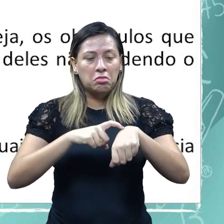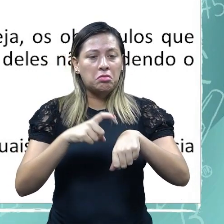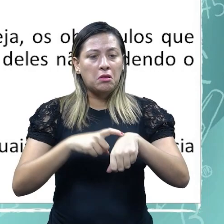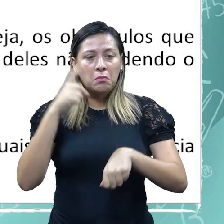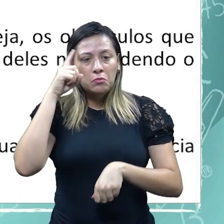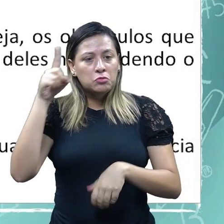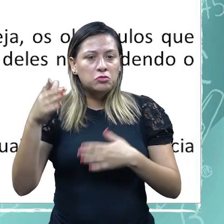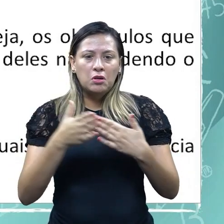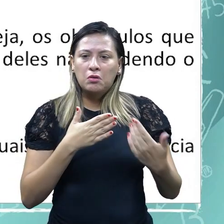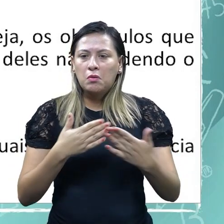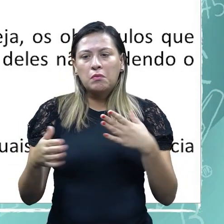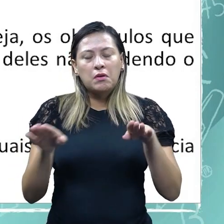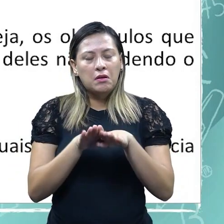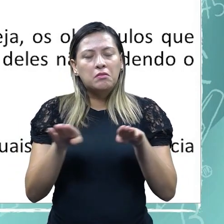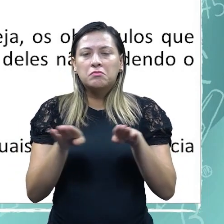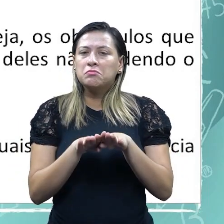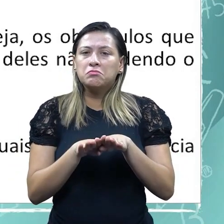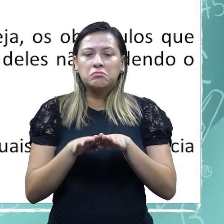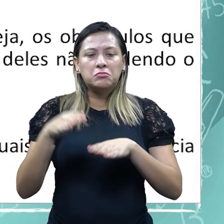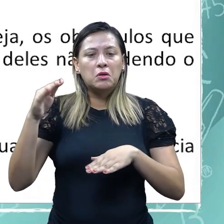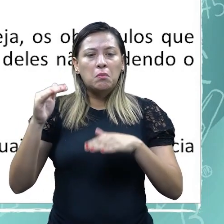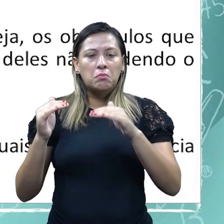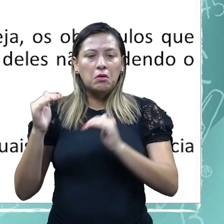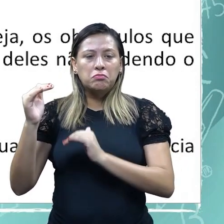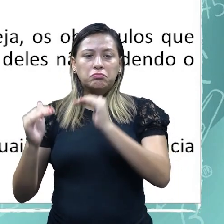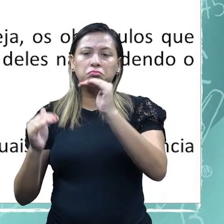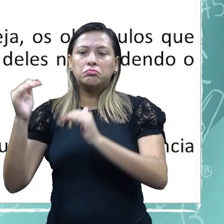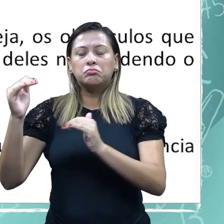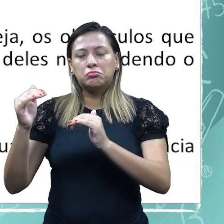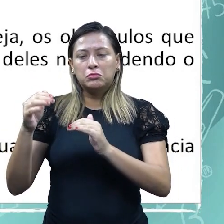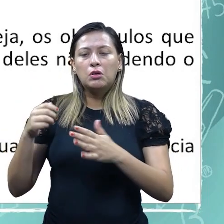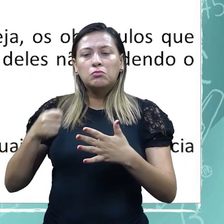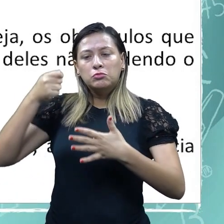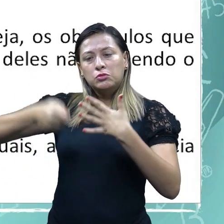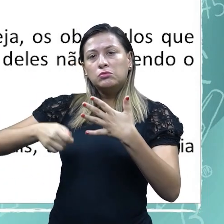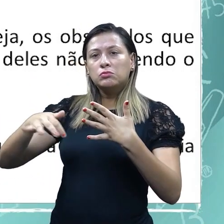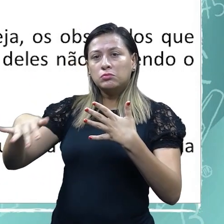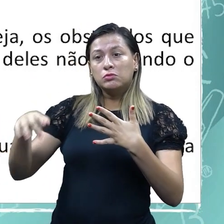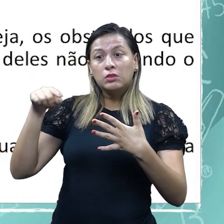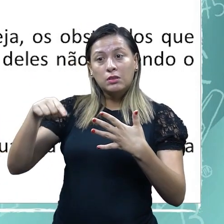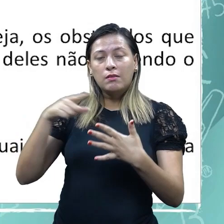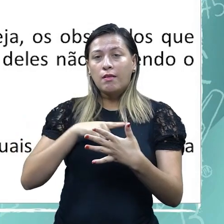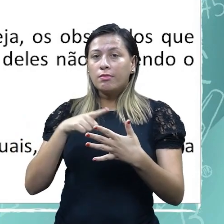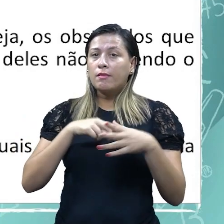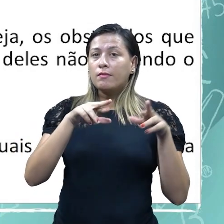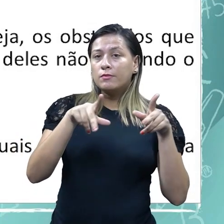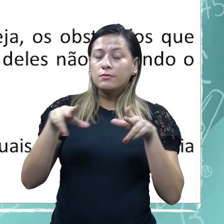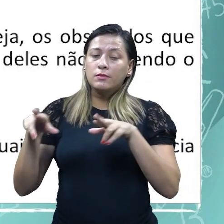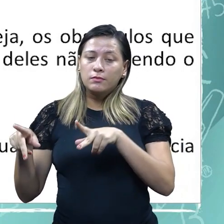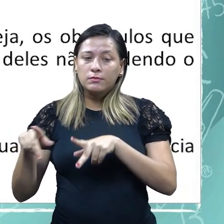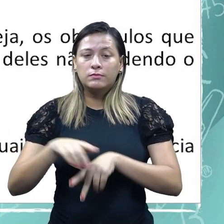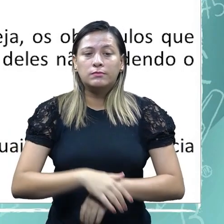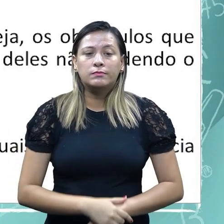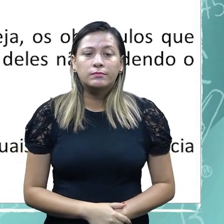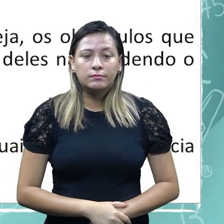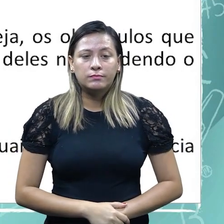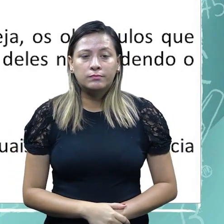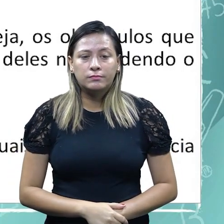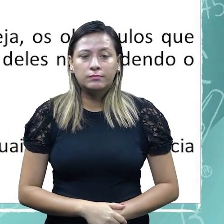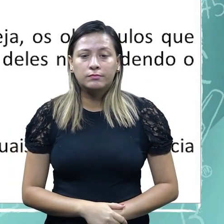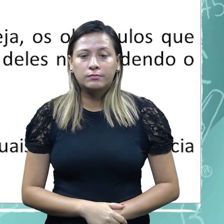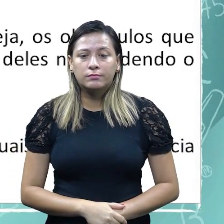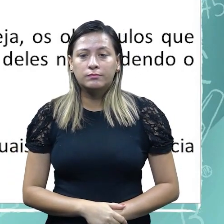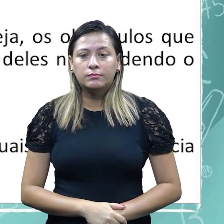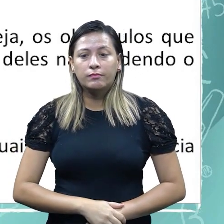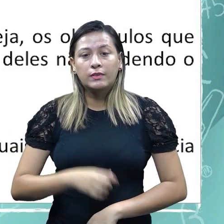de jurisdição, tá? E aí, graus, você tem graus diferenciados, certo? Enquanto não